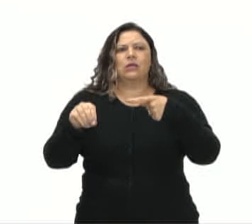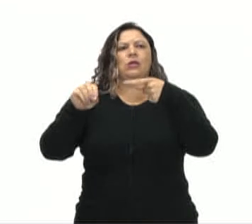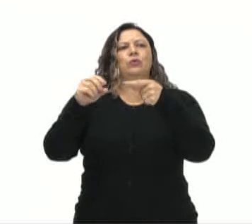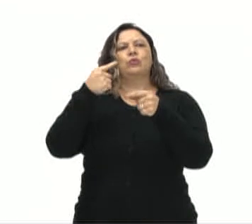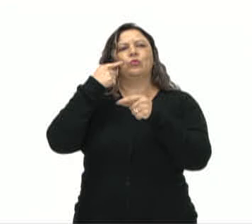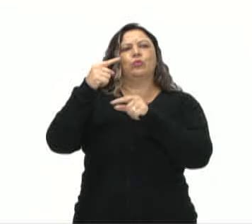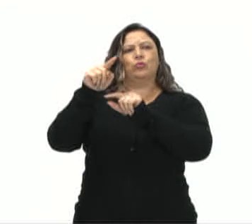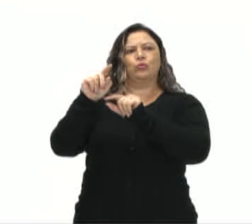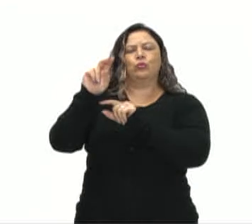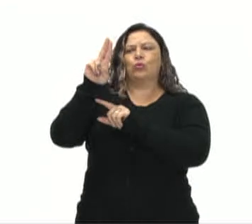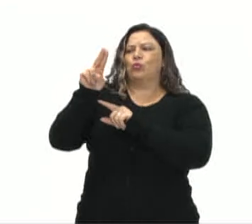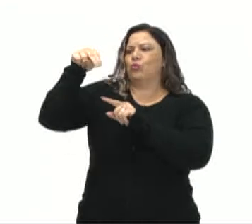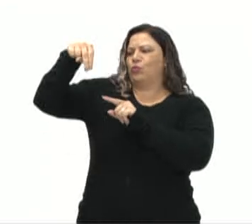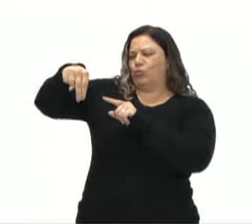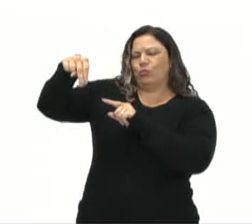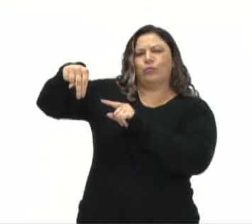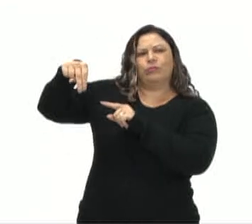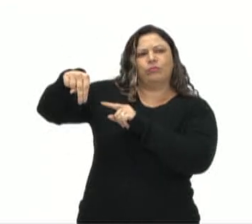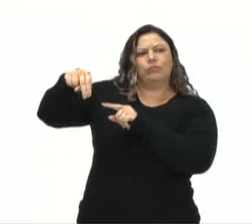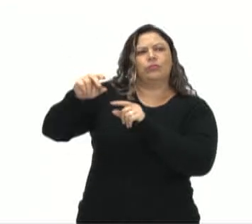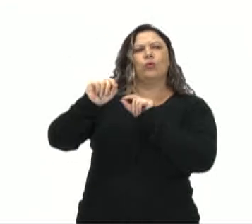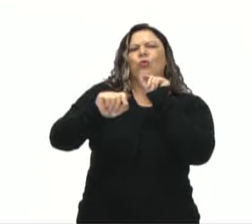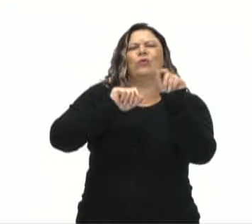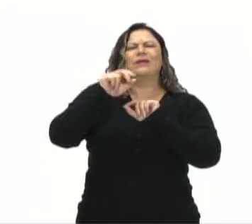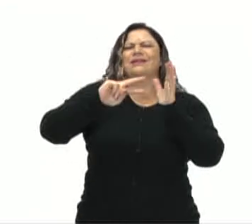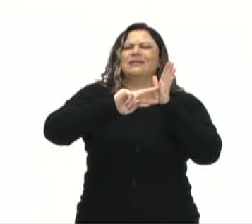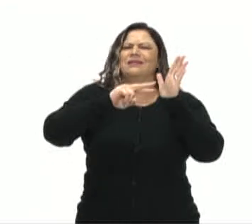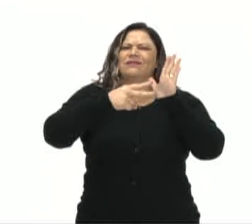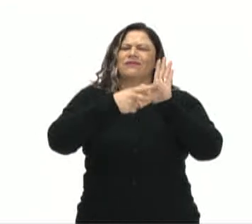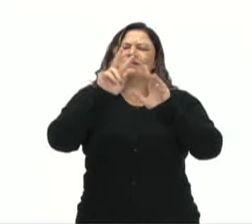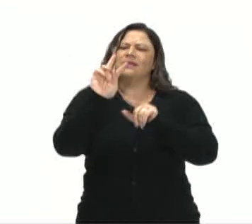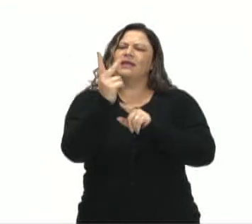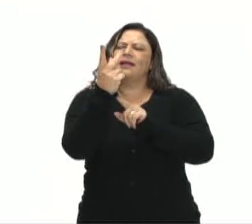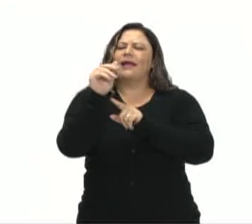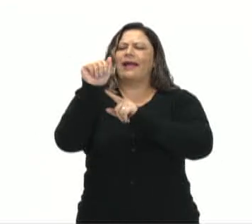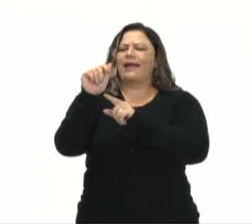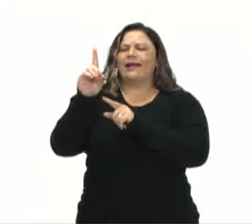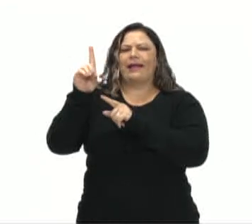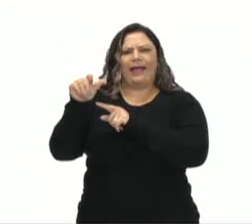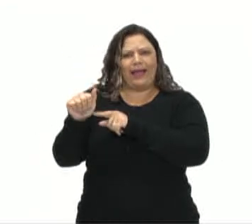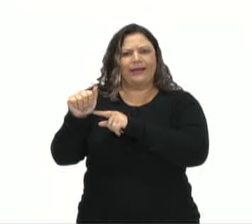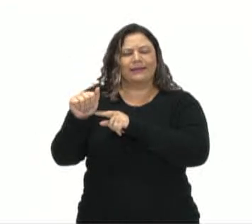hada, fada, é um substantivo feminino que empieza por